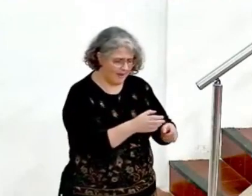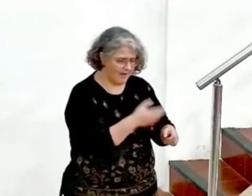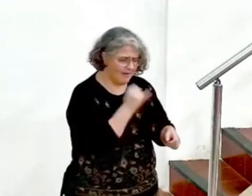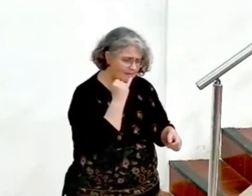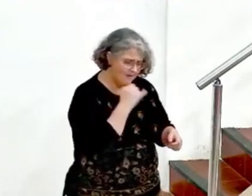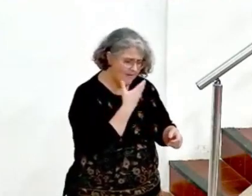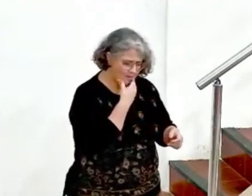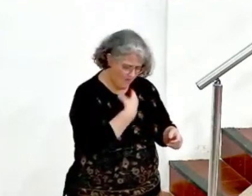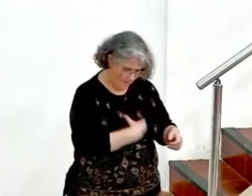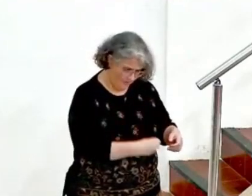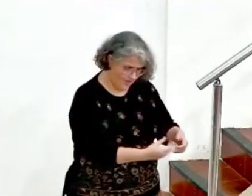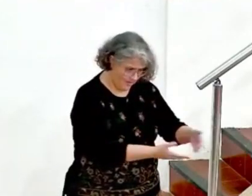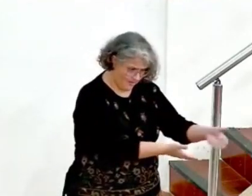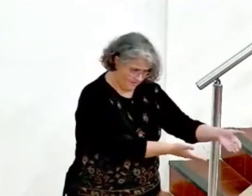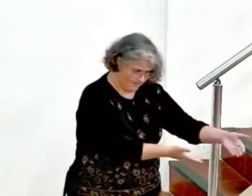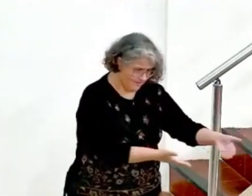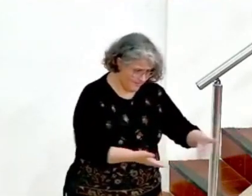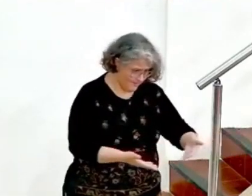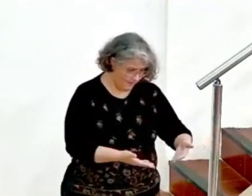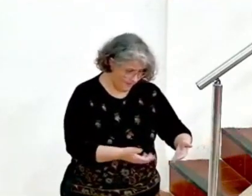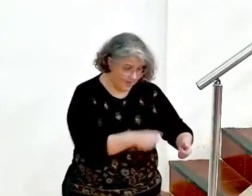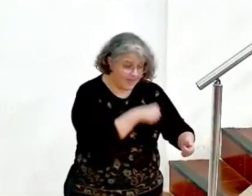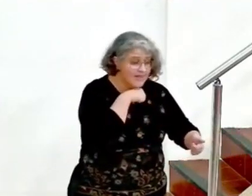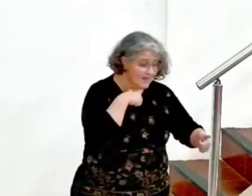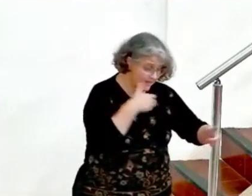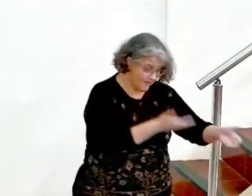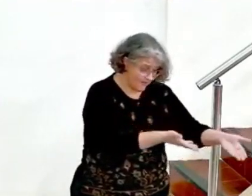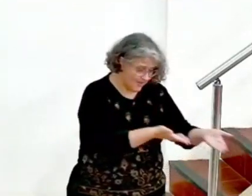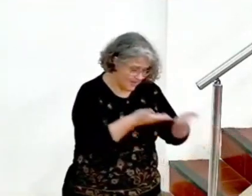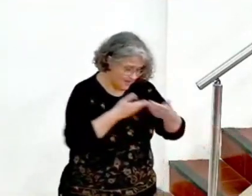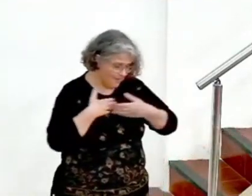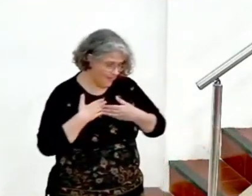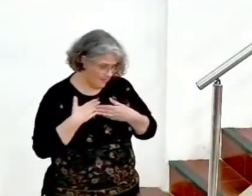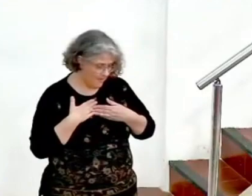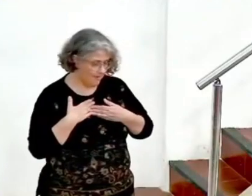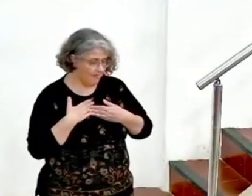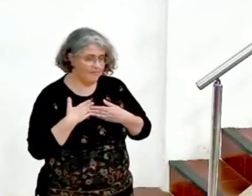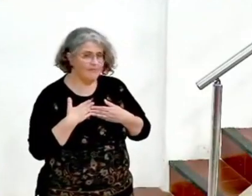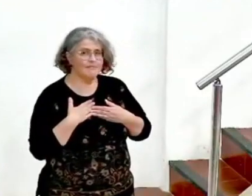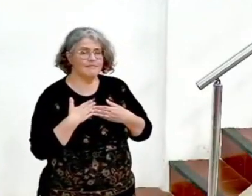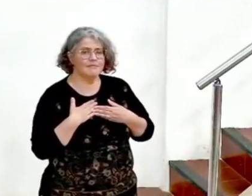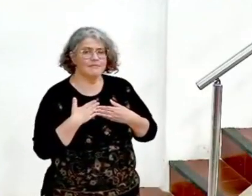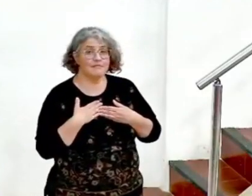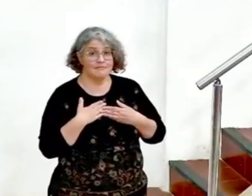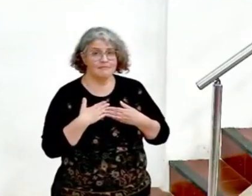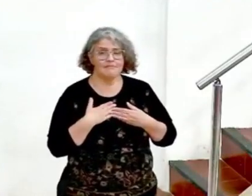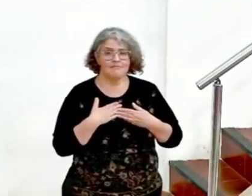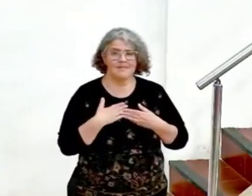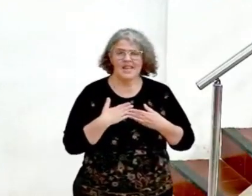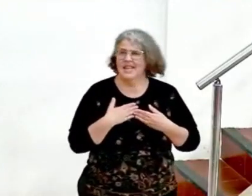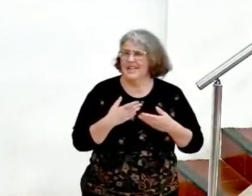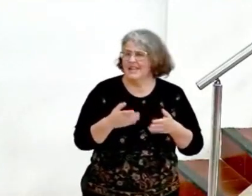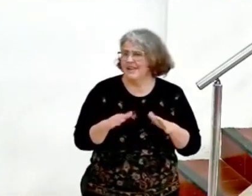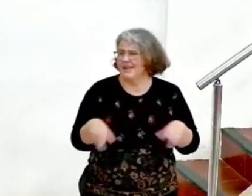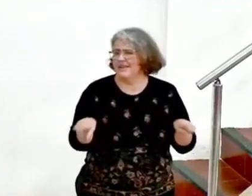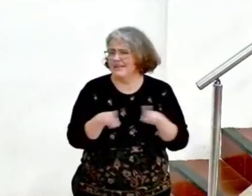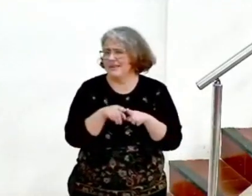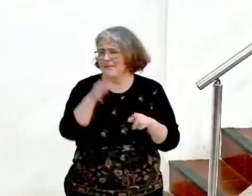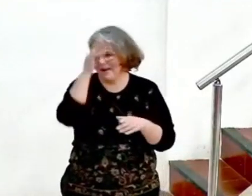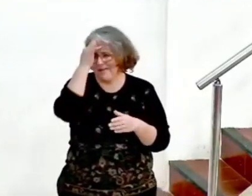a fim de revelar que a fé dele não era mais uma fé vacilante, mas era